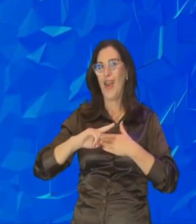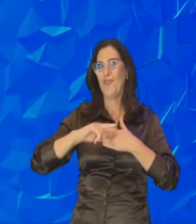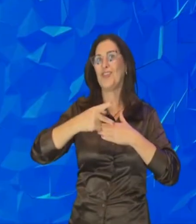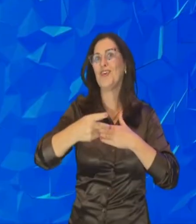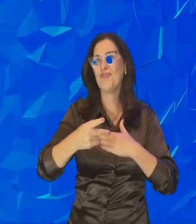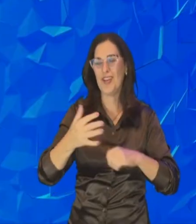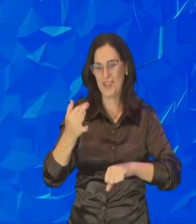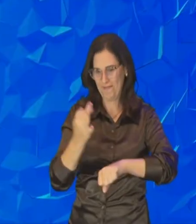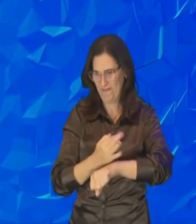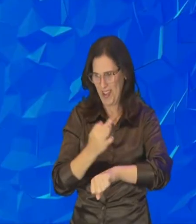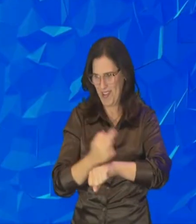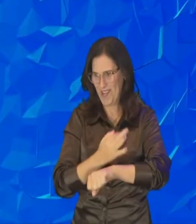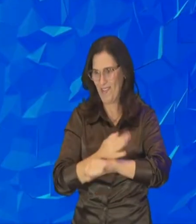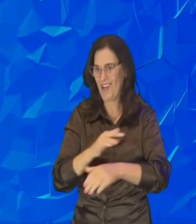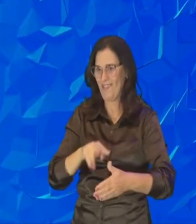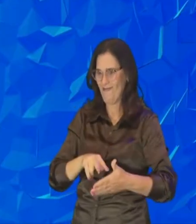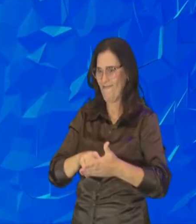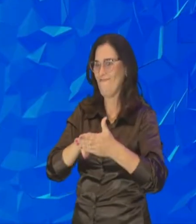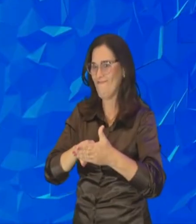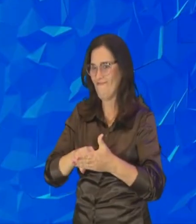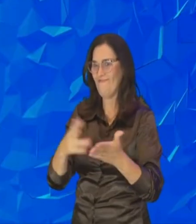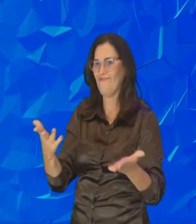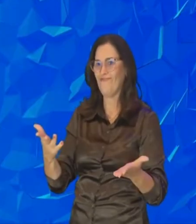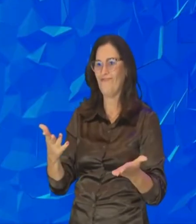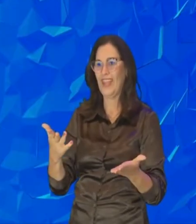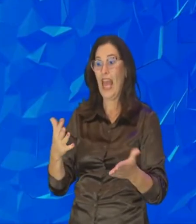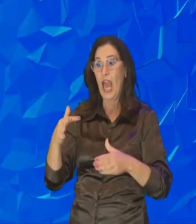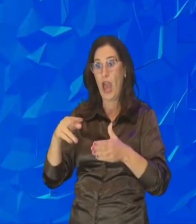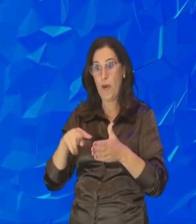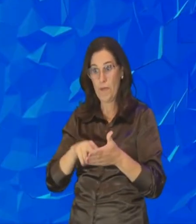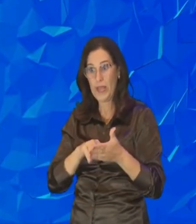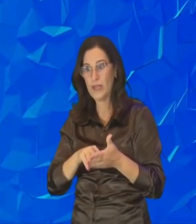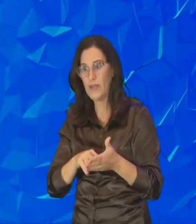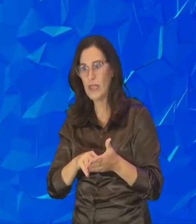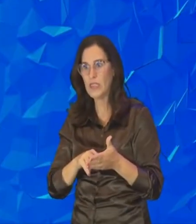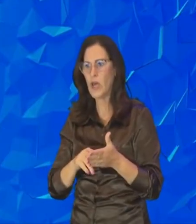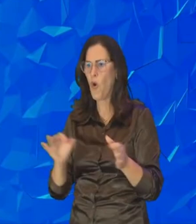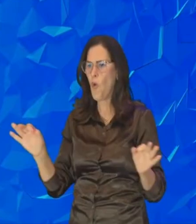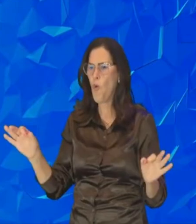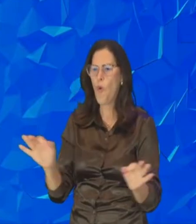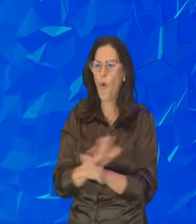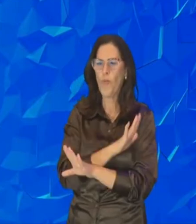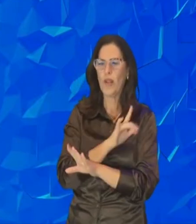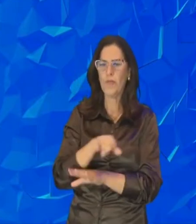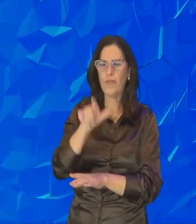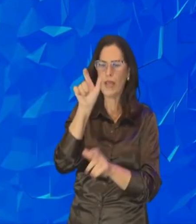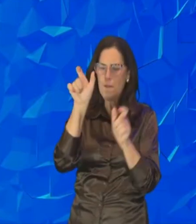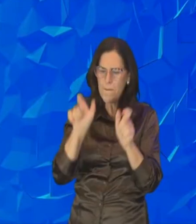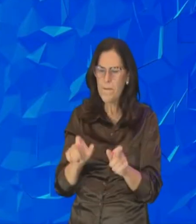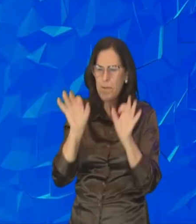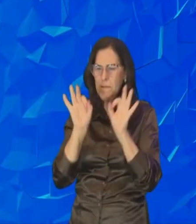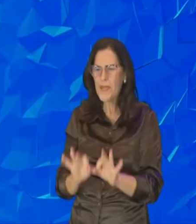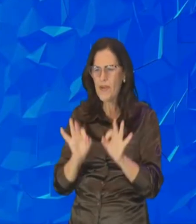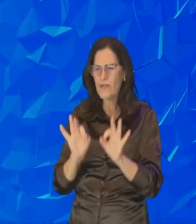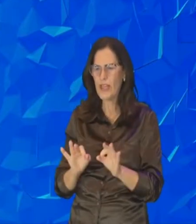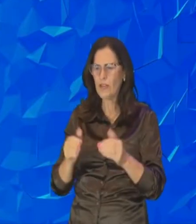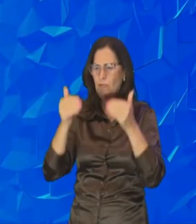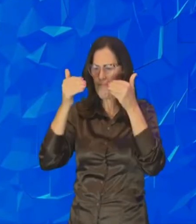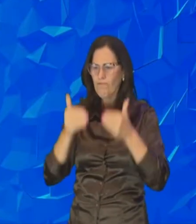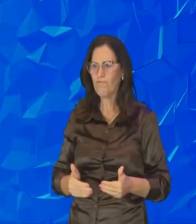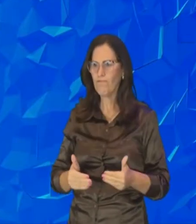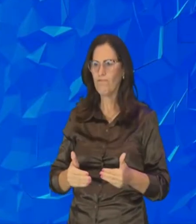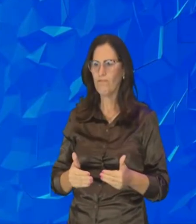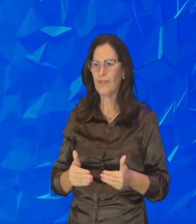perseverança. Ora, a perseverança deve ter ação completa, para que sejais perfeitos e íntegros,